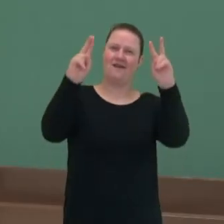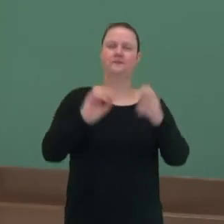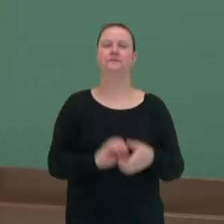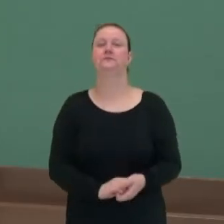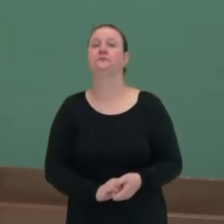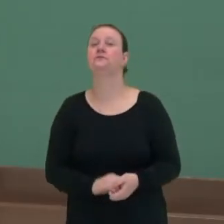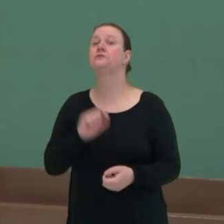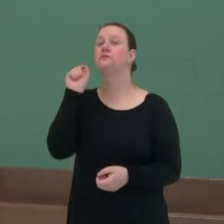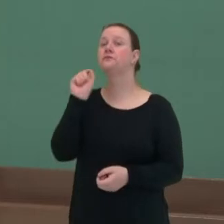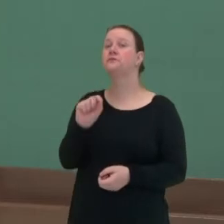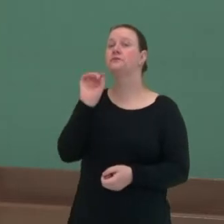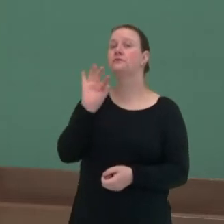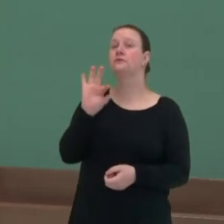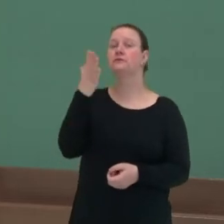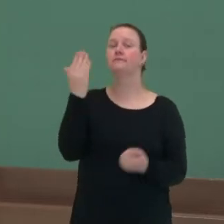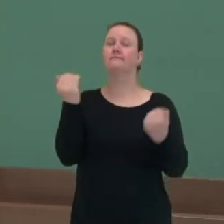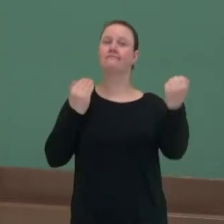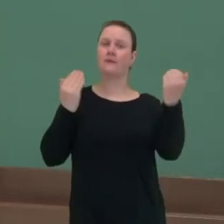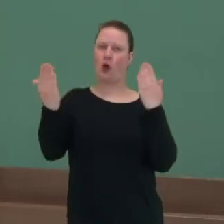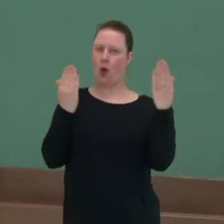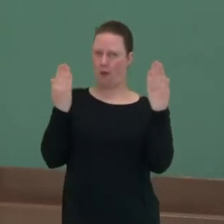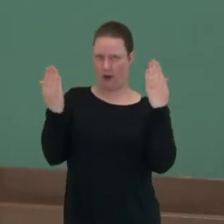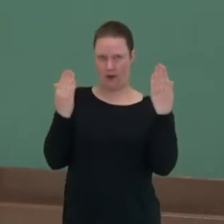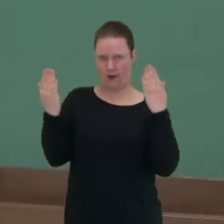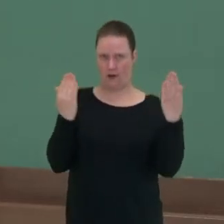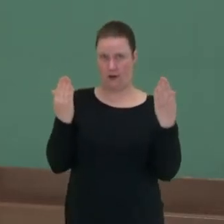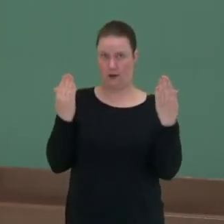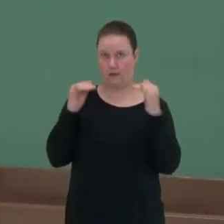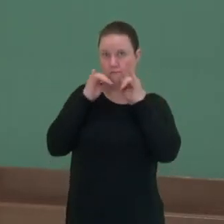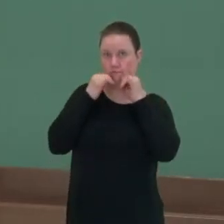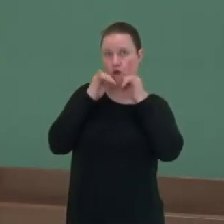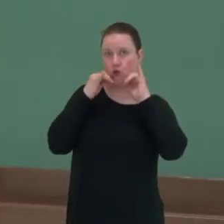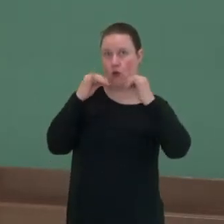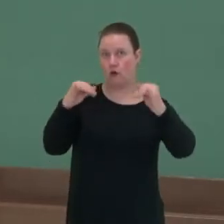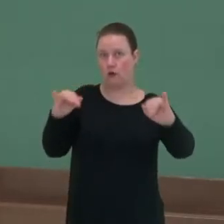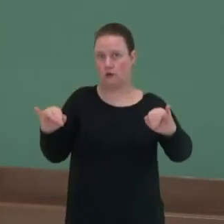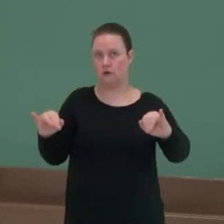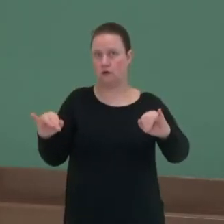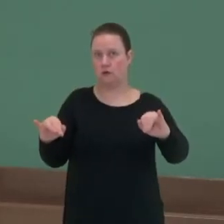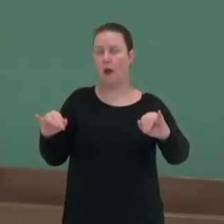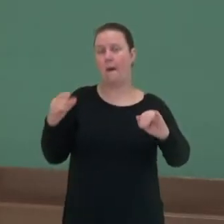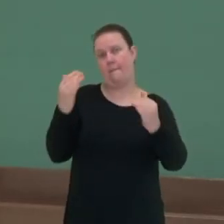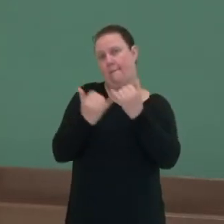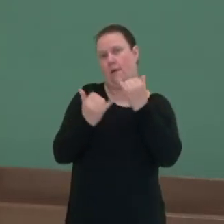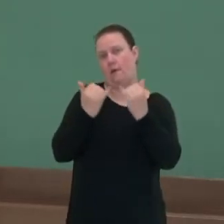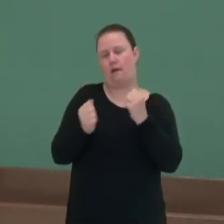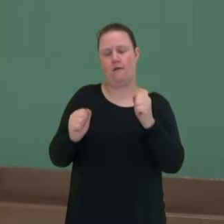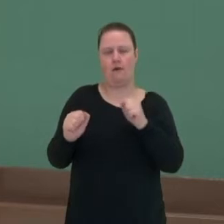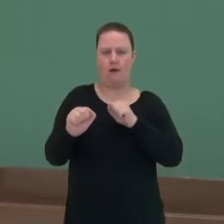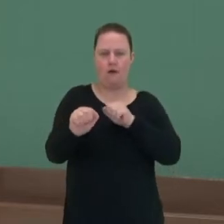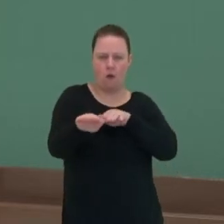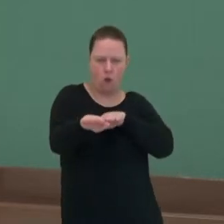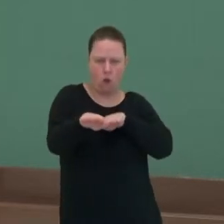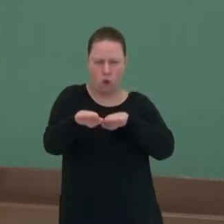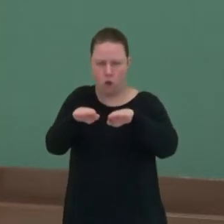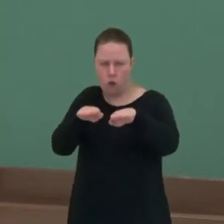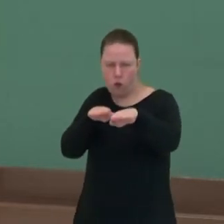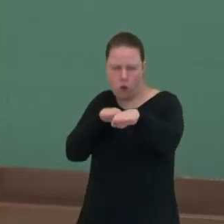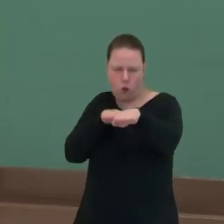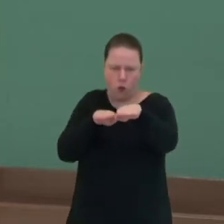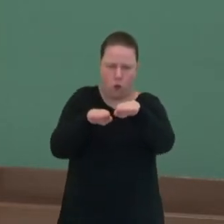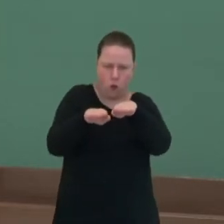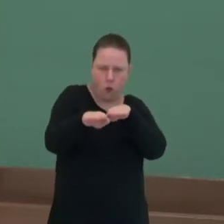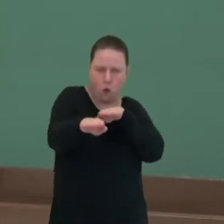Então, fazendo esse comparativo de um circuito, de uma pista que vários carros vão dando